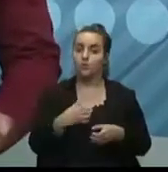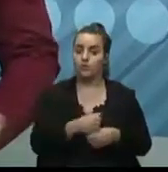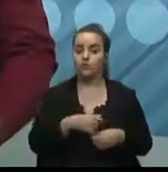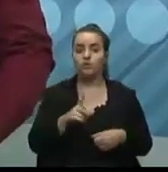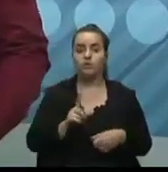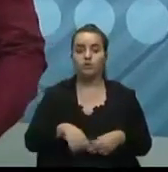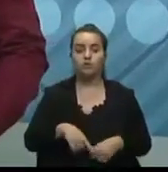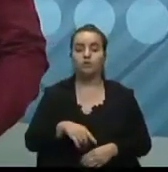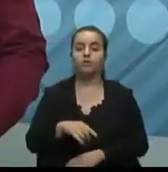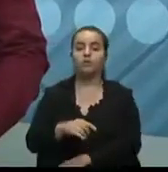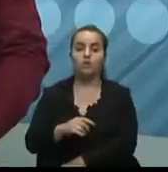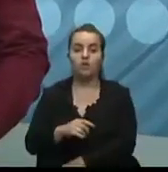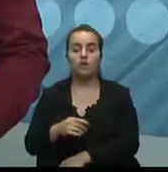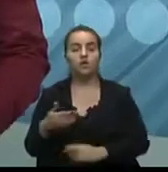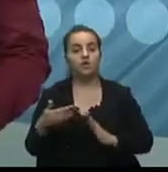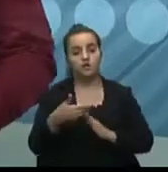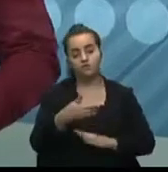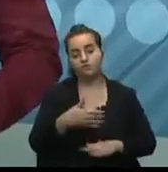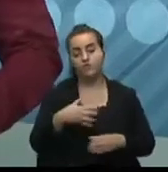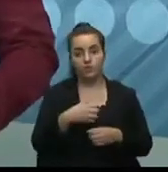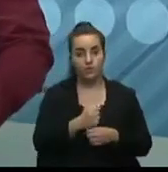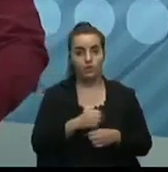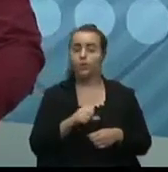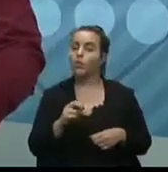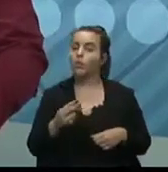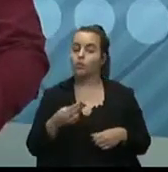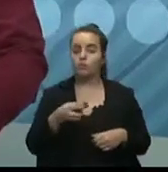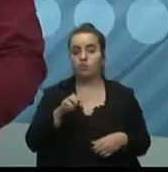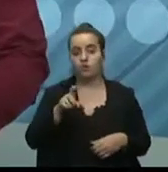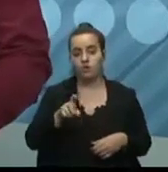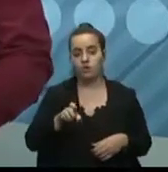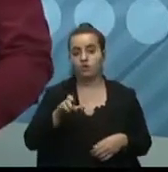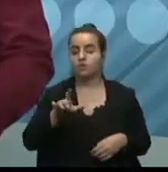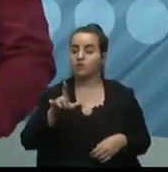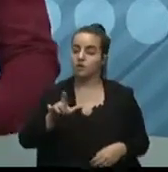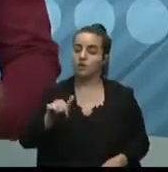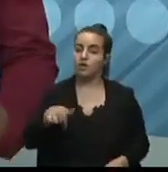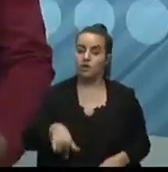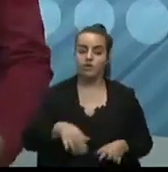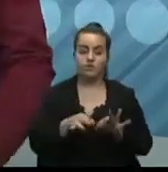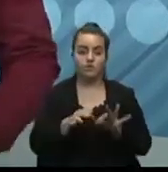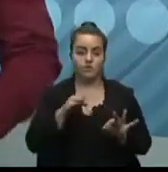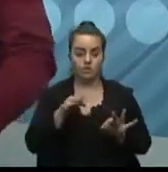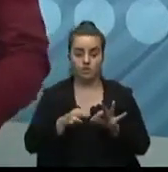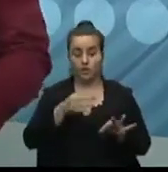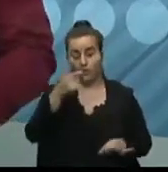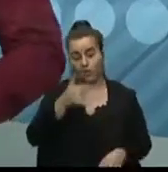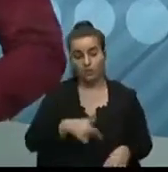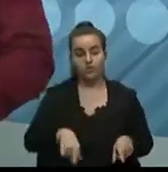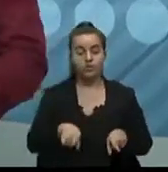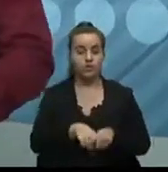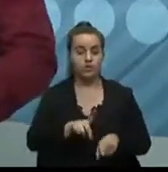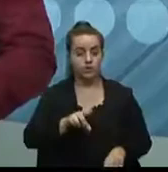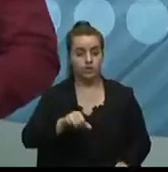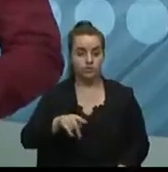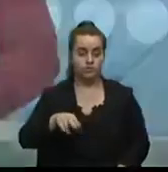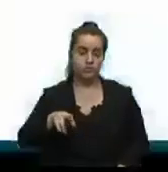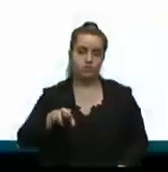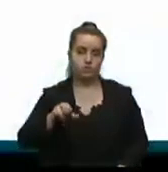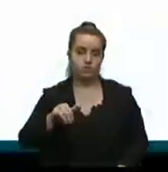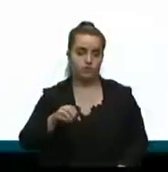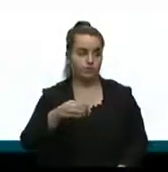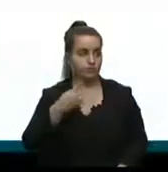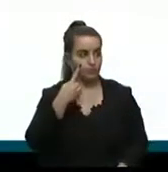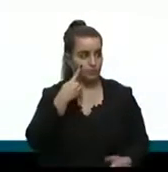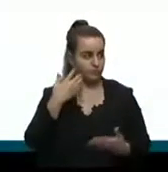mão, ou seja por meio da calculadora científica, ou seja por meio do Excel, essas medidas, tanto de posição quanto de dispersão. Acompanhe comigo